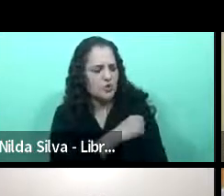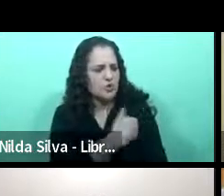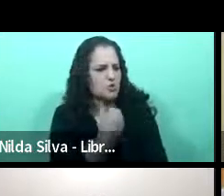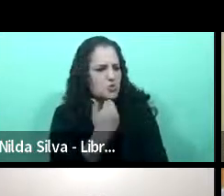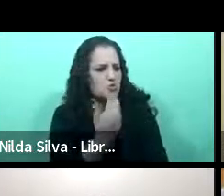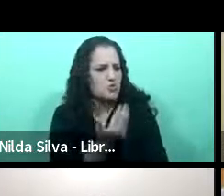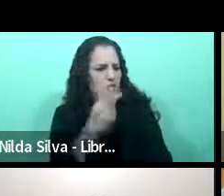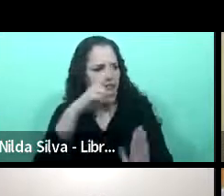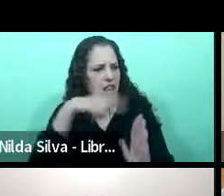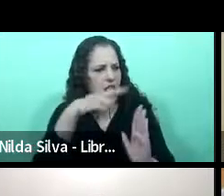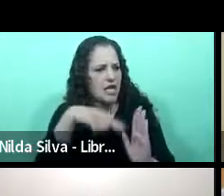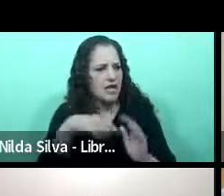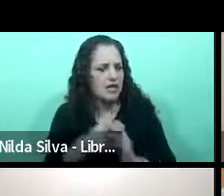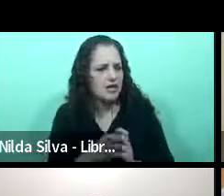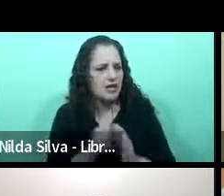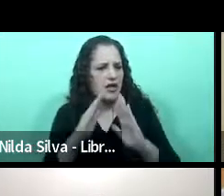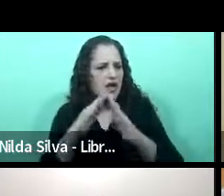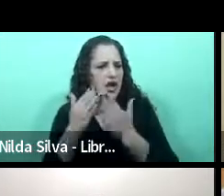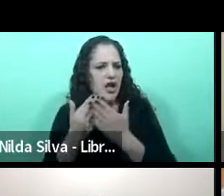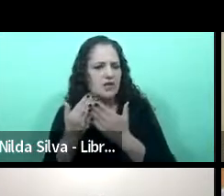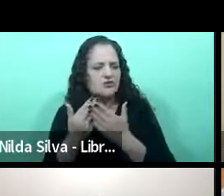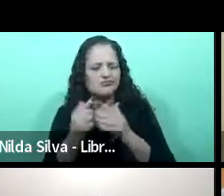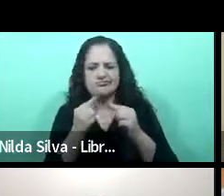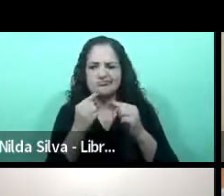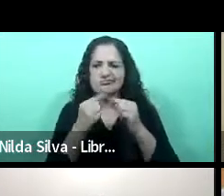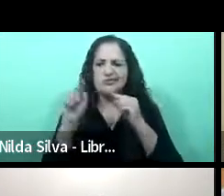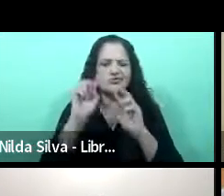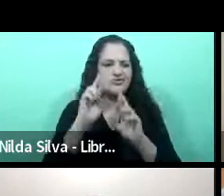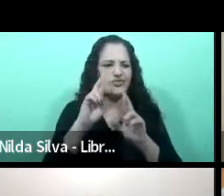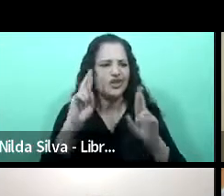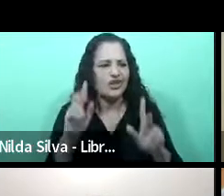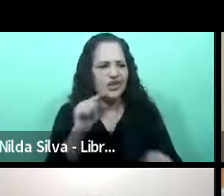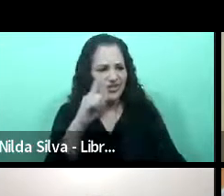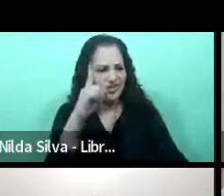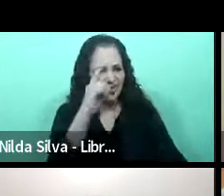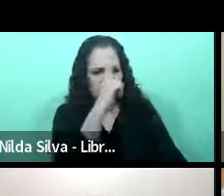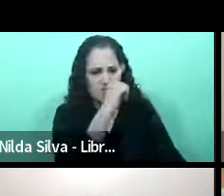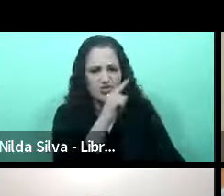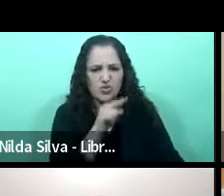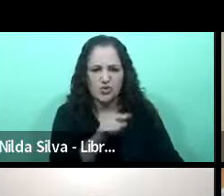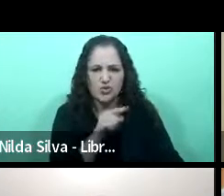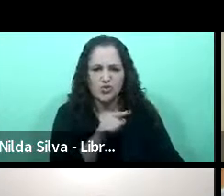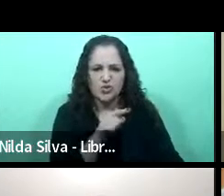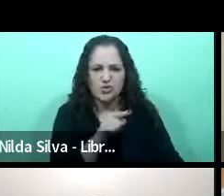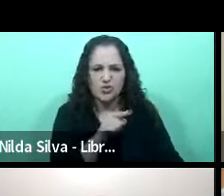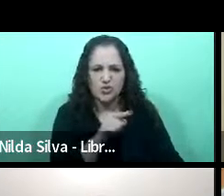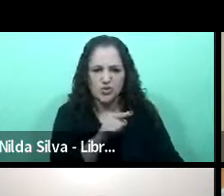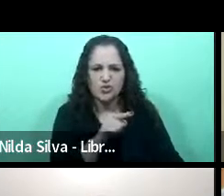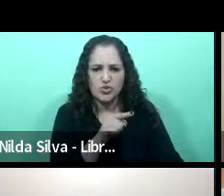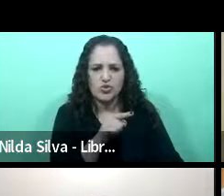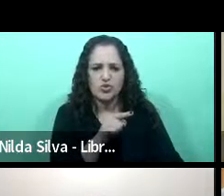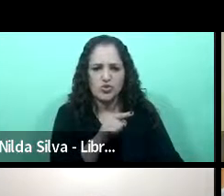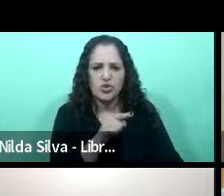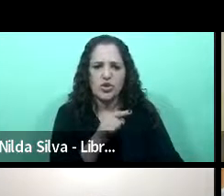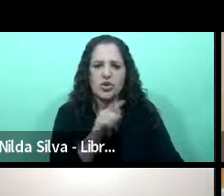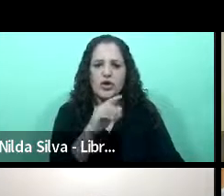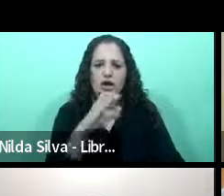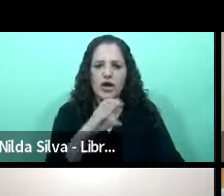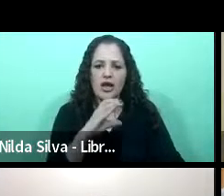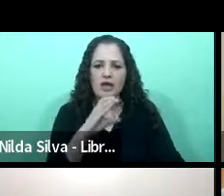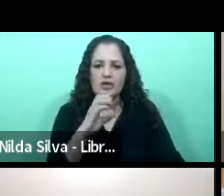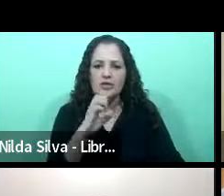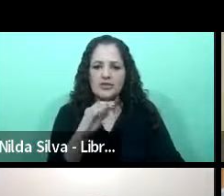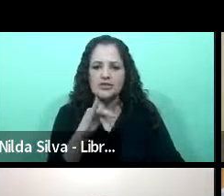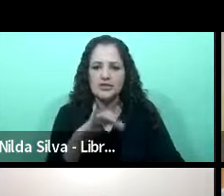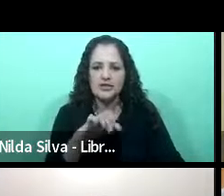língua da escola, ou tem ou aquilo que a gente considera como a Cissa disse, o que o professor considera